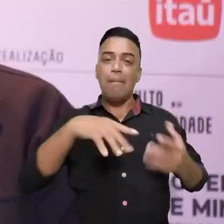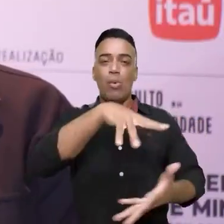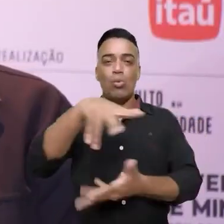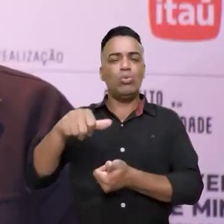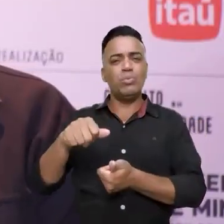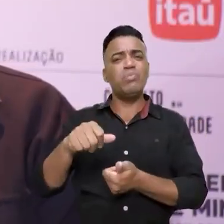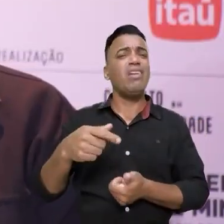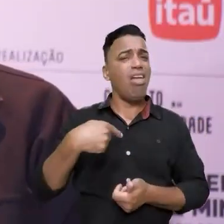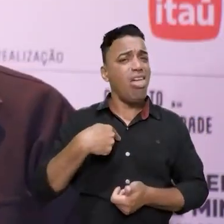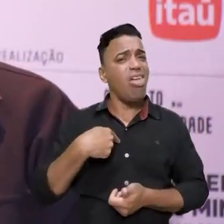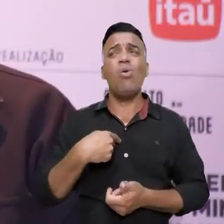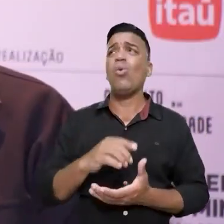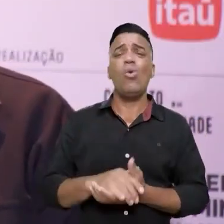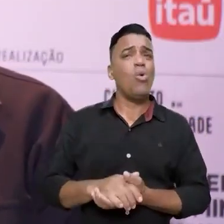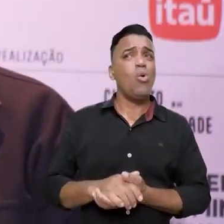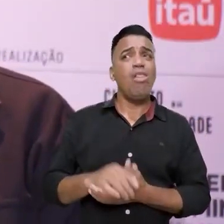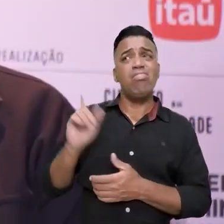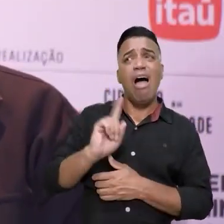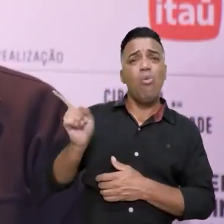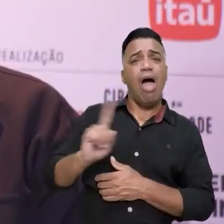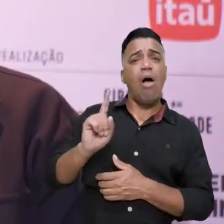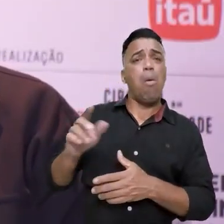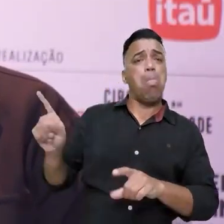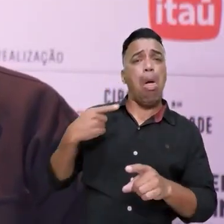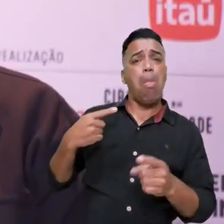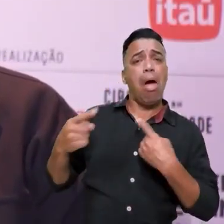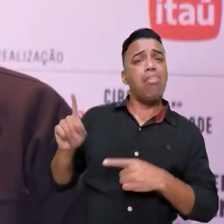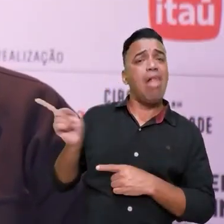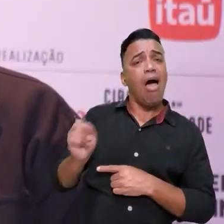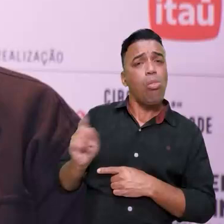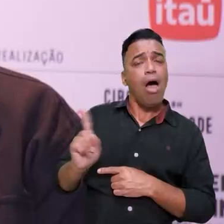muitos nãos na vida, né? E os nãos me forjaram. Então,